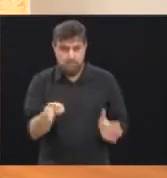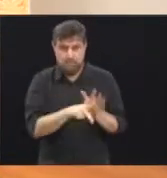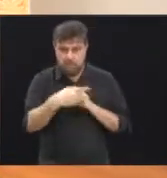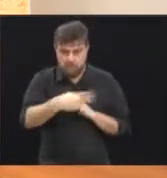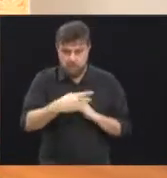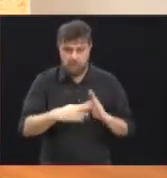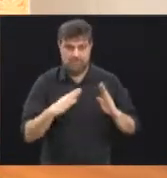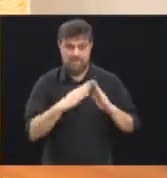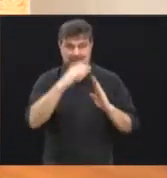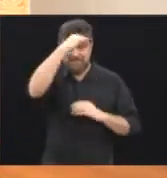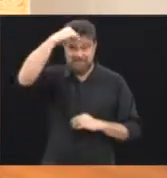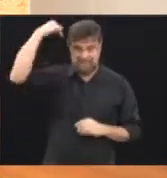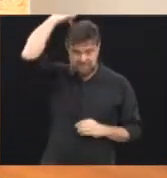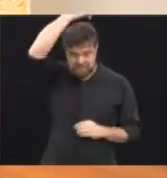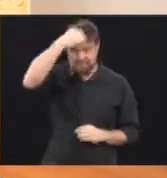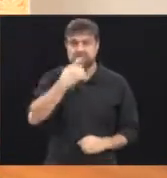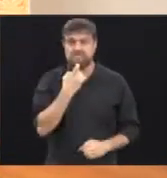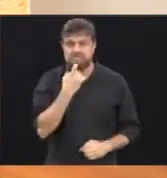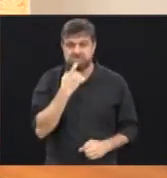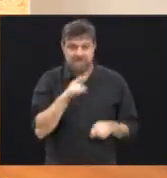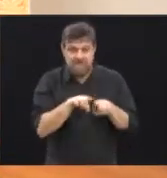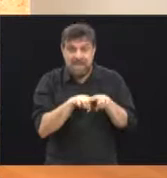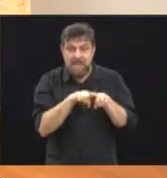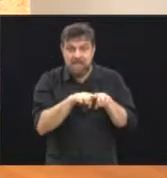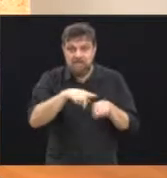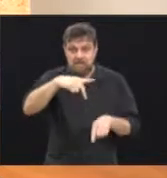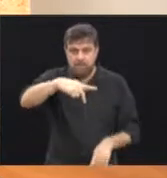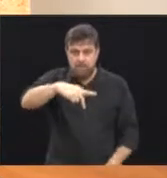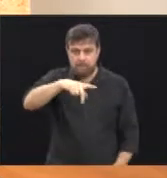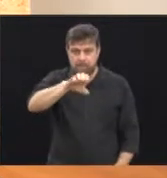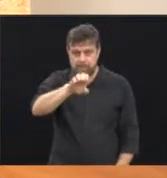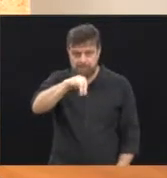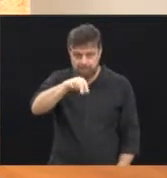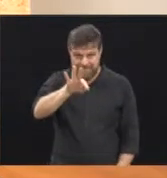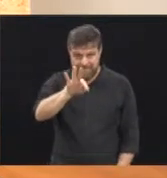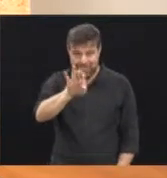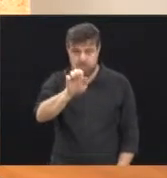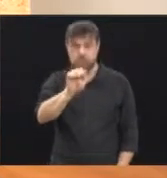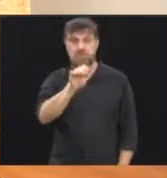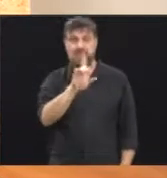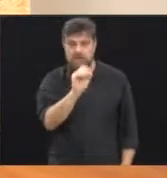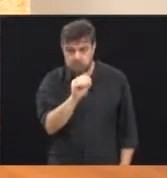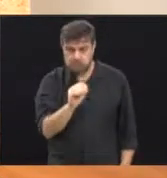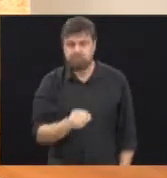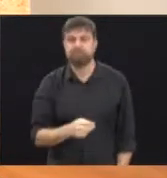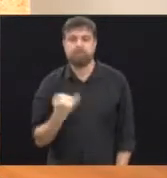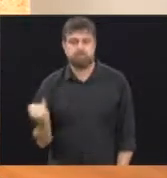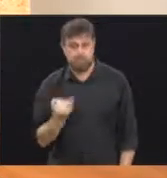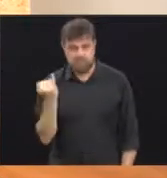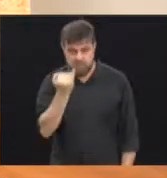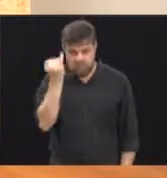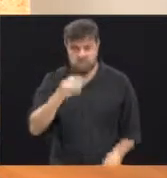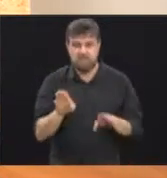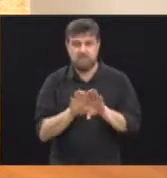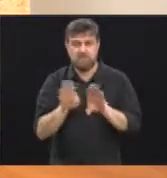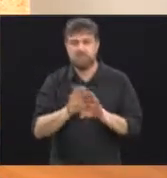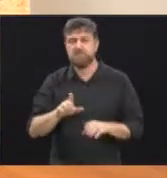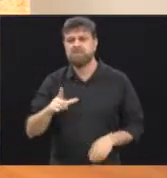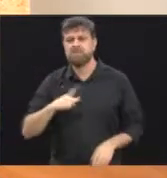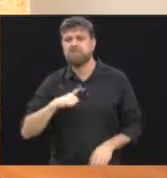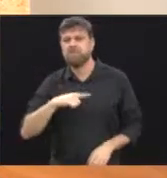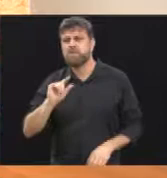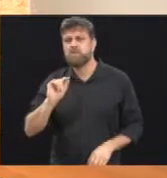Santa Casa de Campinas, no Hospital Irmãos Penteado, então é muito importante essa parte. Temos ainda